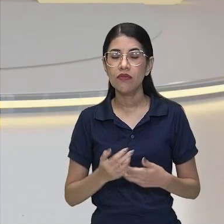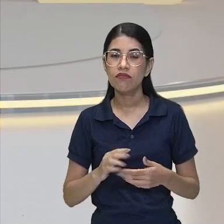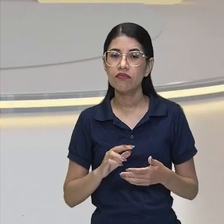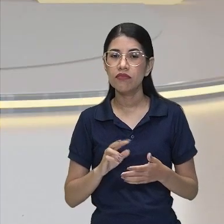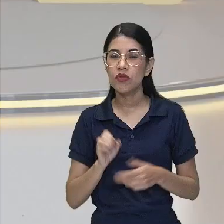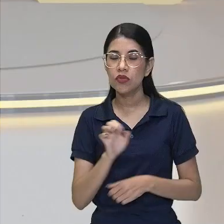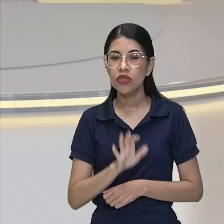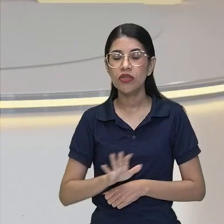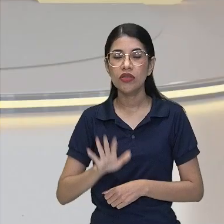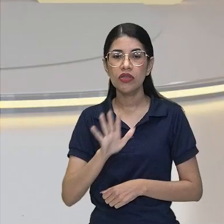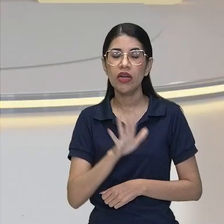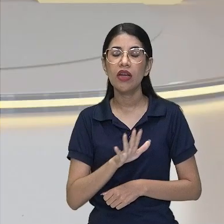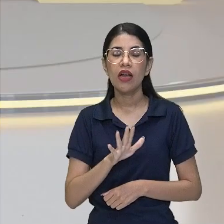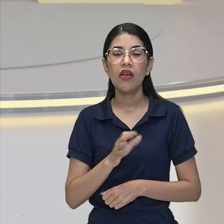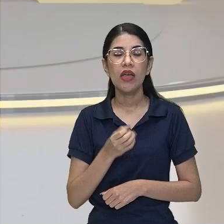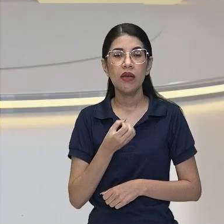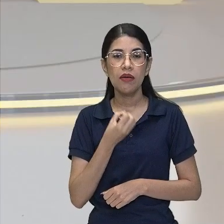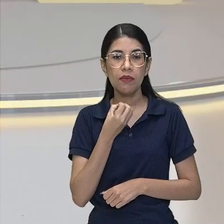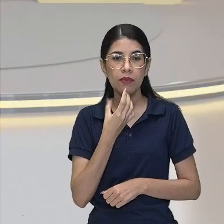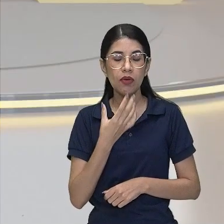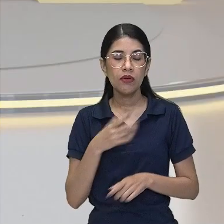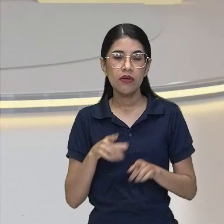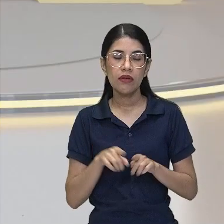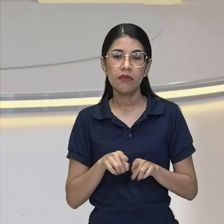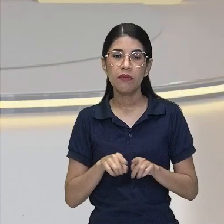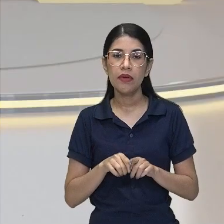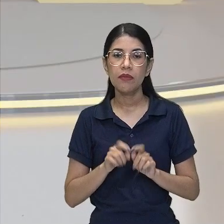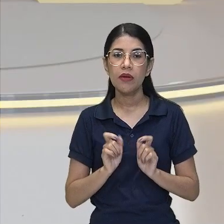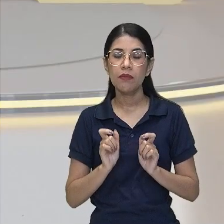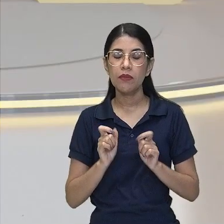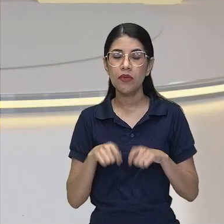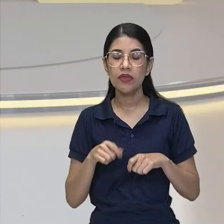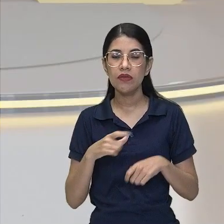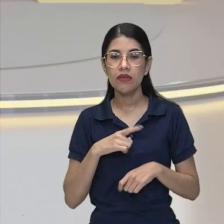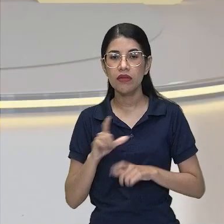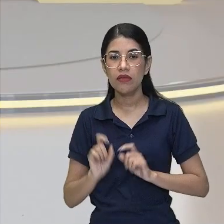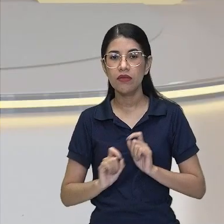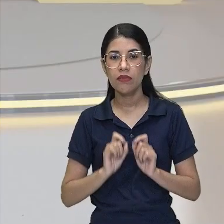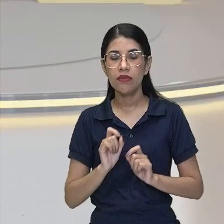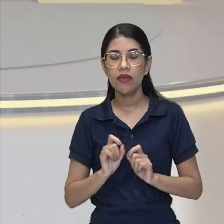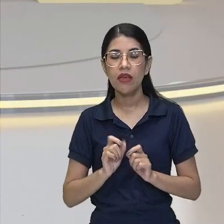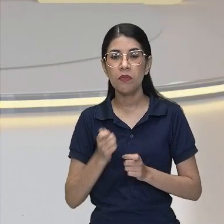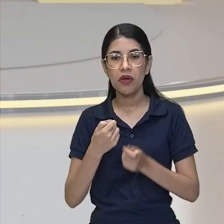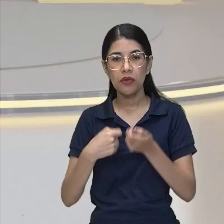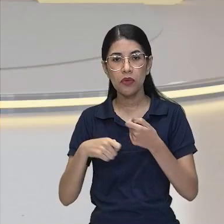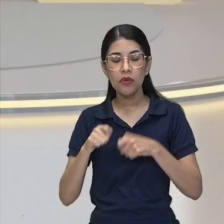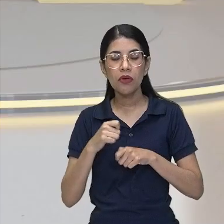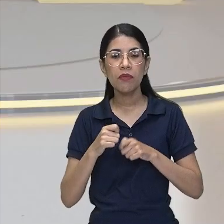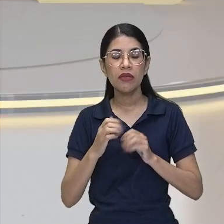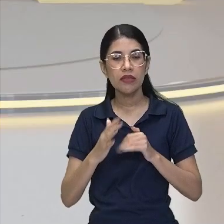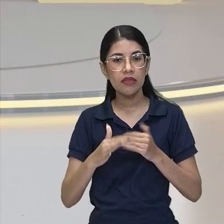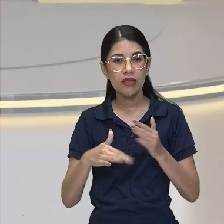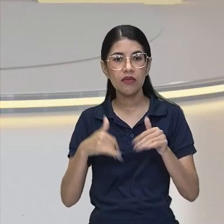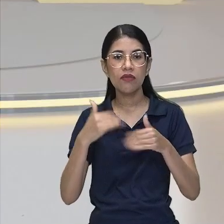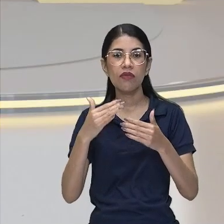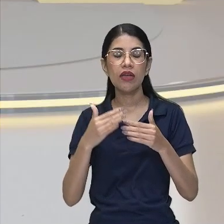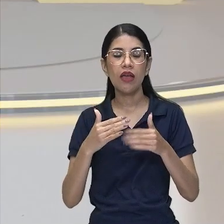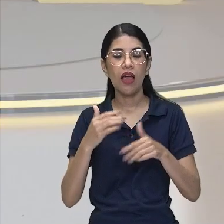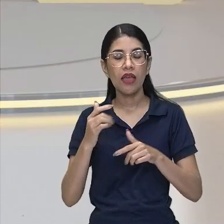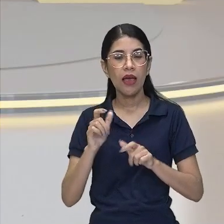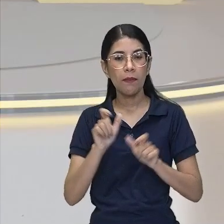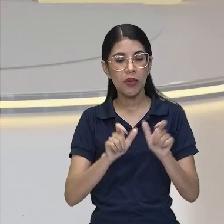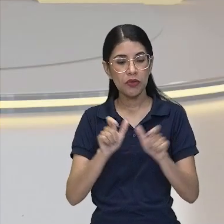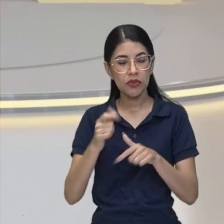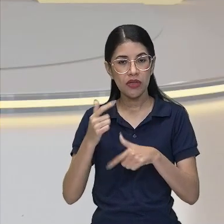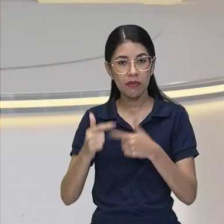isso tem colocado aí uma liquidez econômica na região, né? Mais gente trabalhando, né? Mais